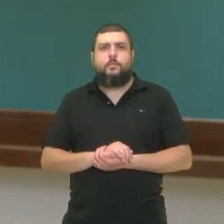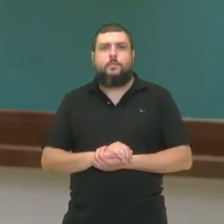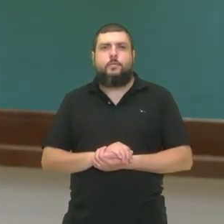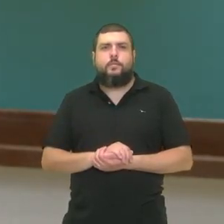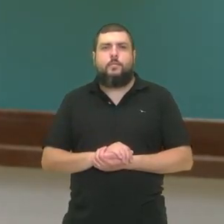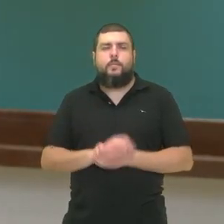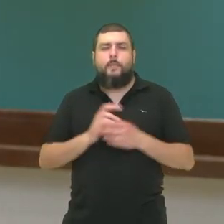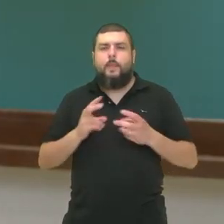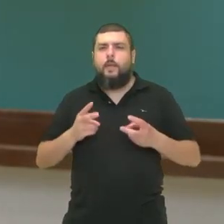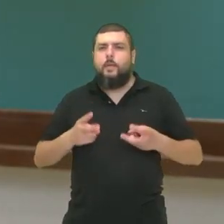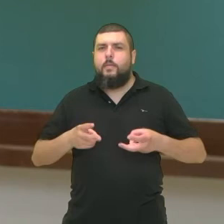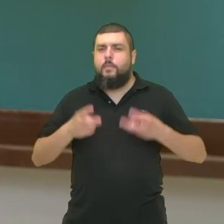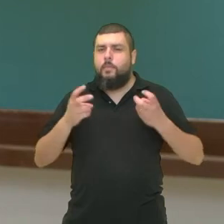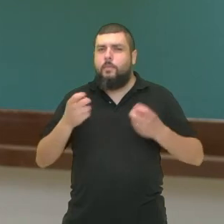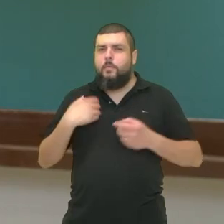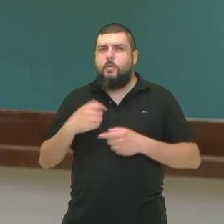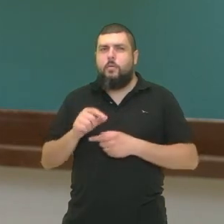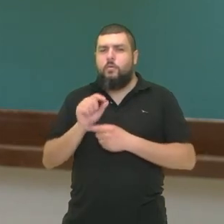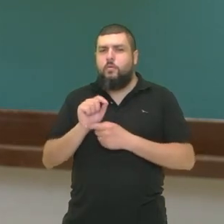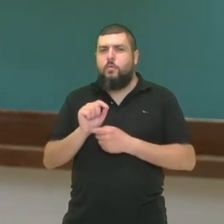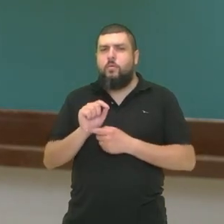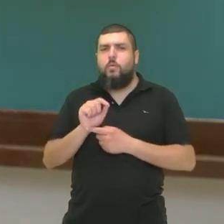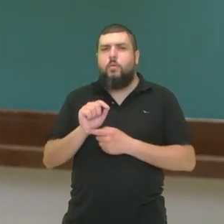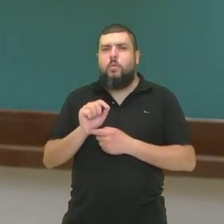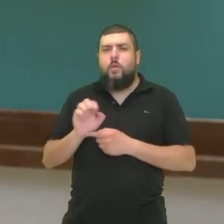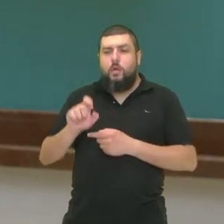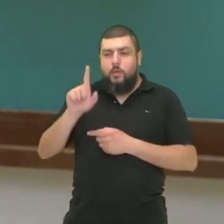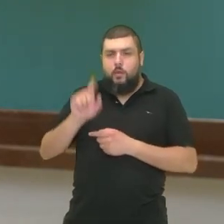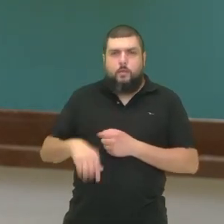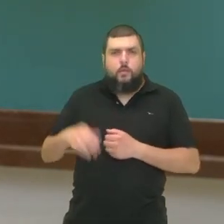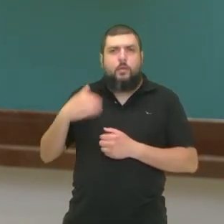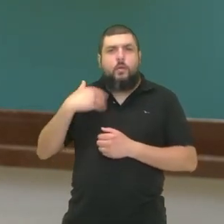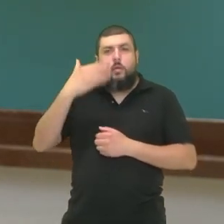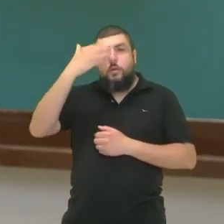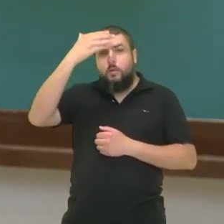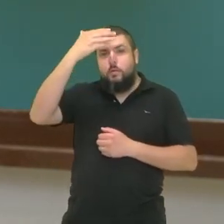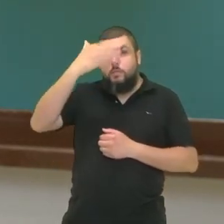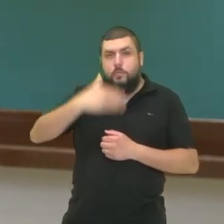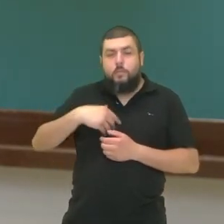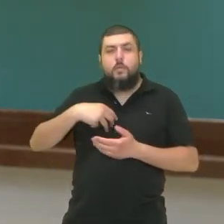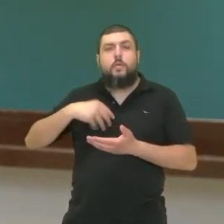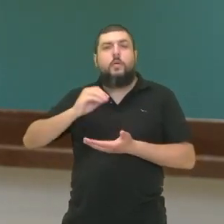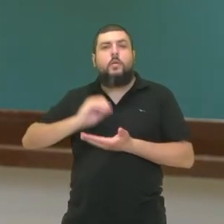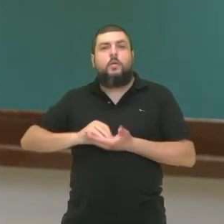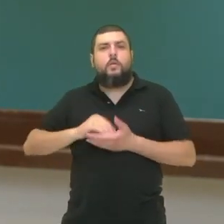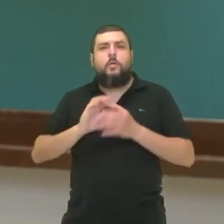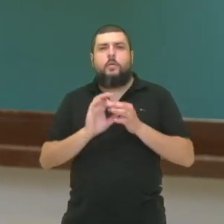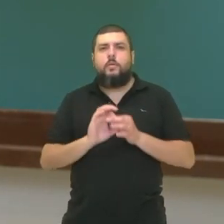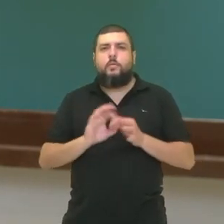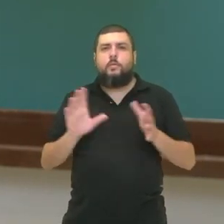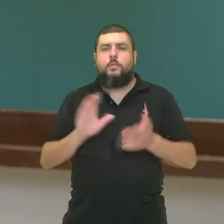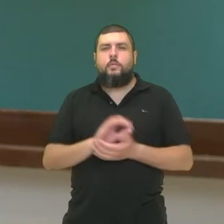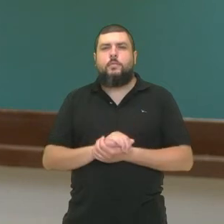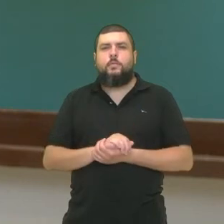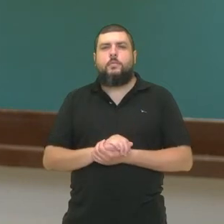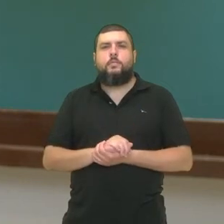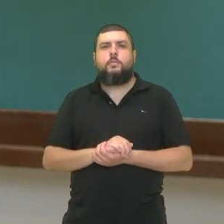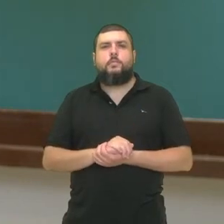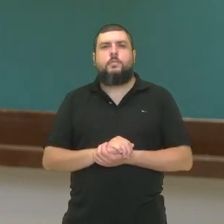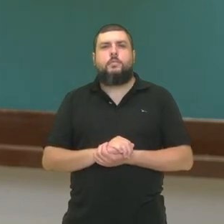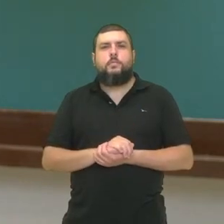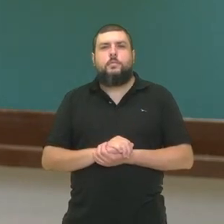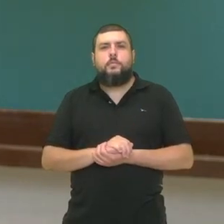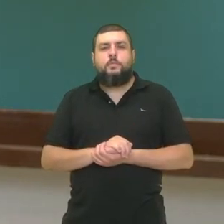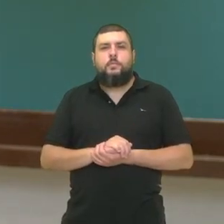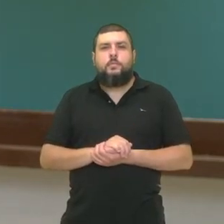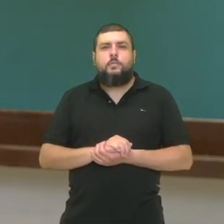aqui, evidencia-se, portanto, continuo falando da falta de liberdade. Em todos eu coloco isso.